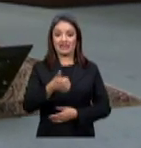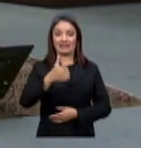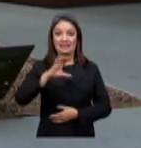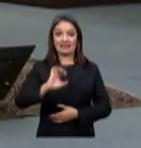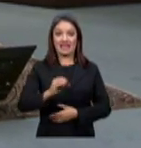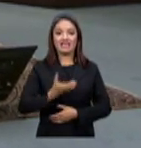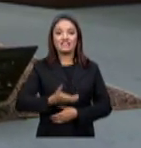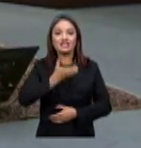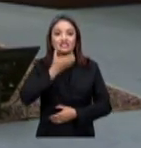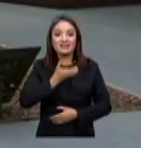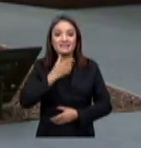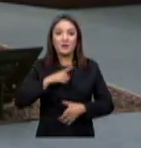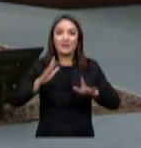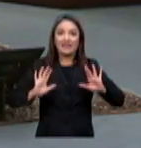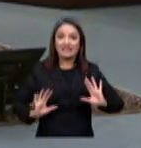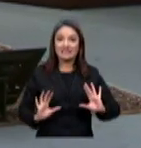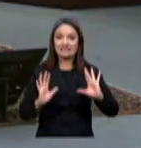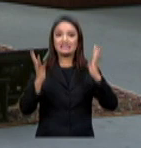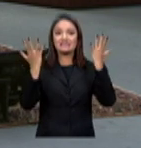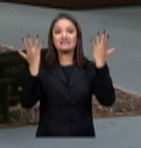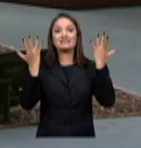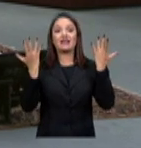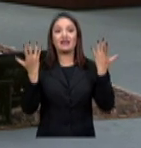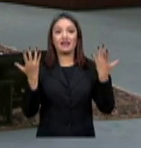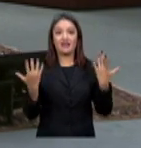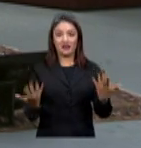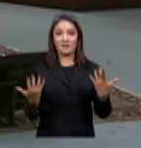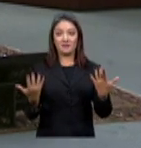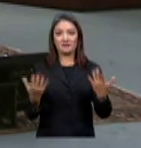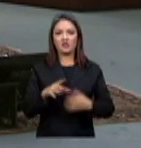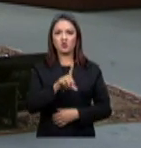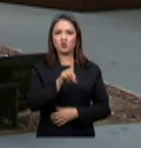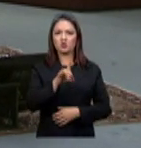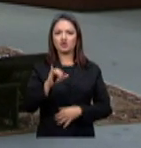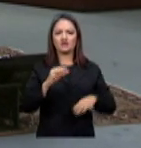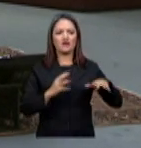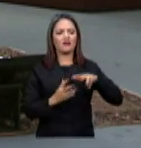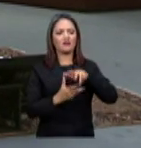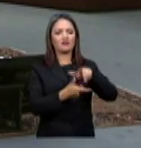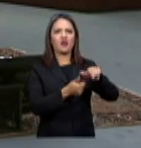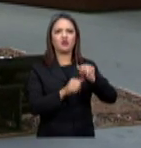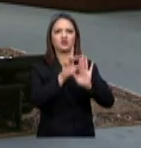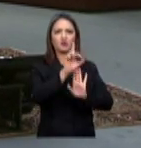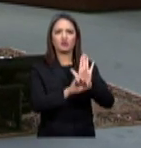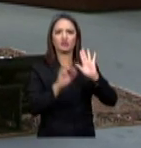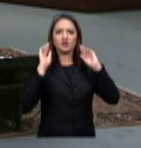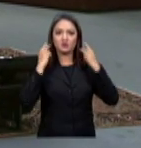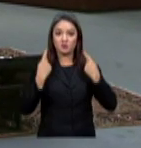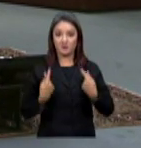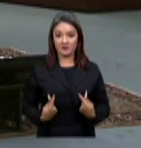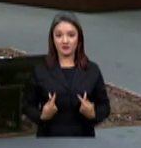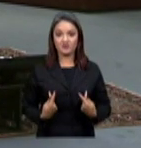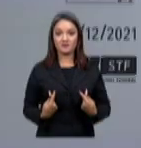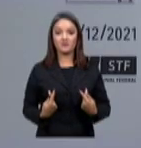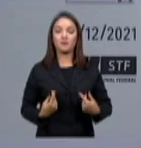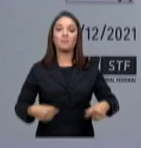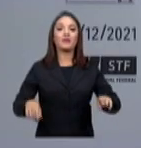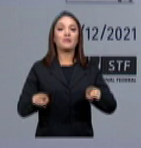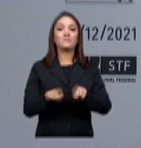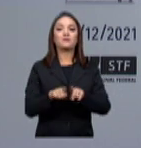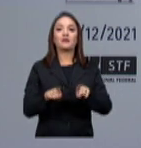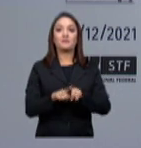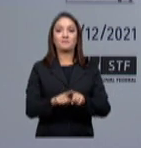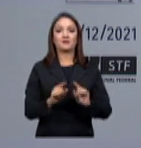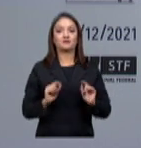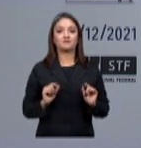celebra-se não apenas o dia internacional dos Direitos Humanos mas também a